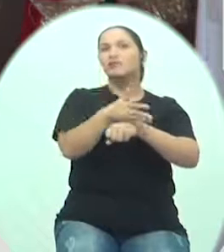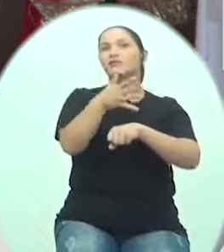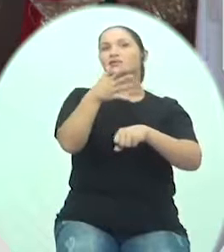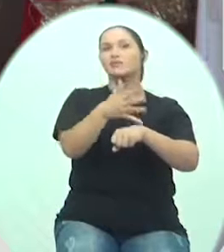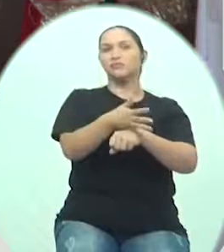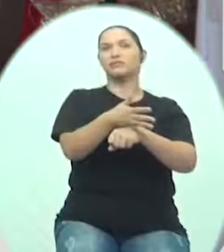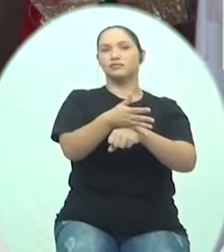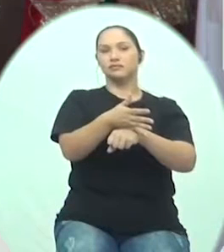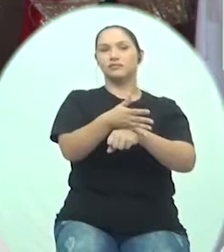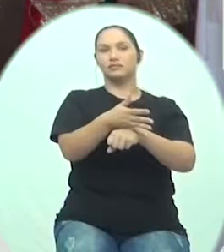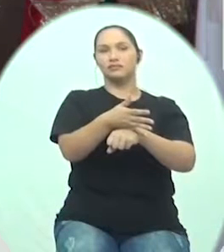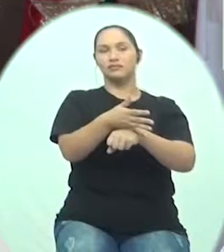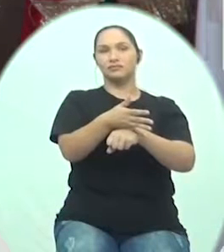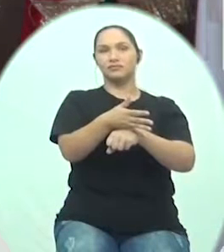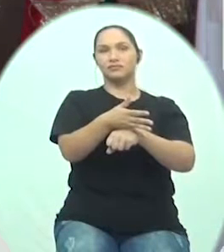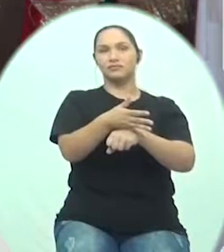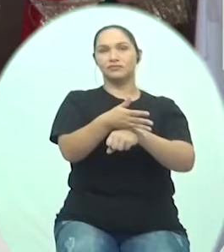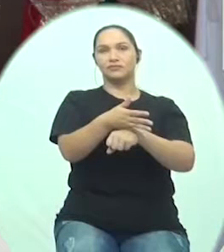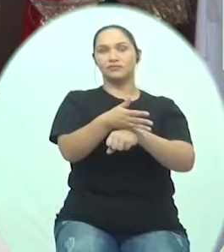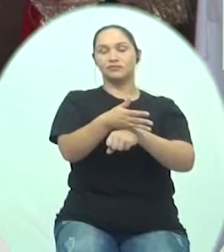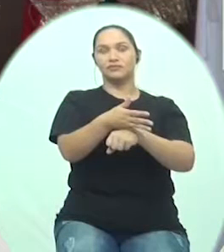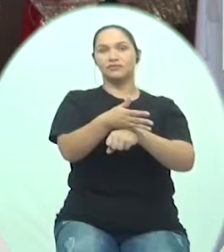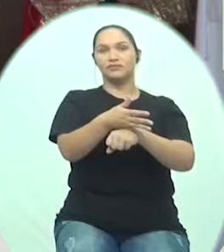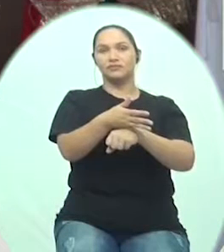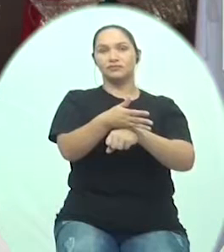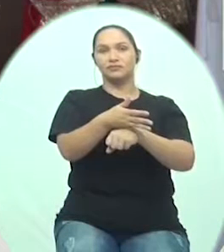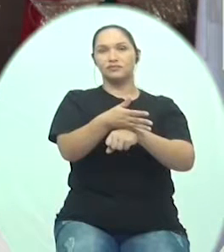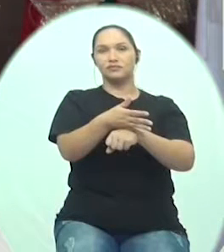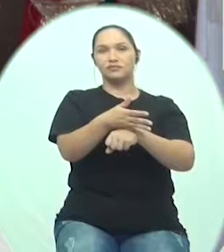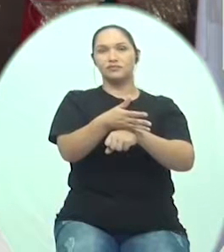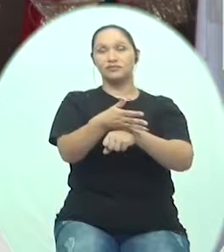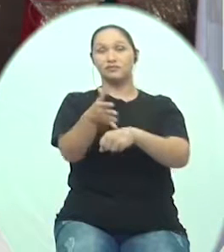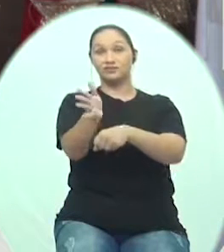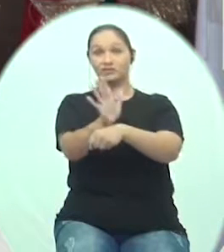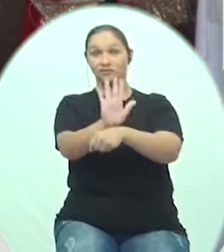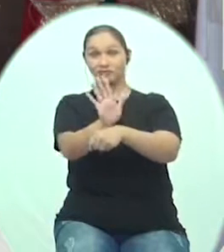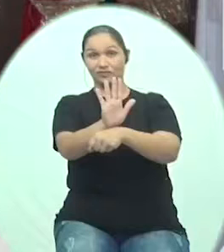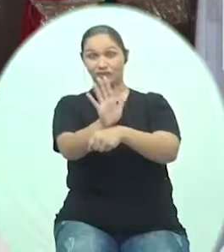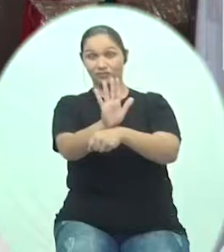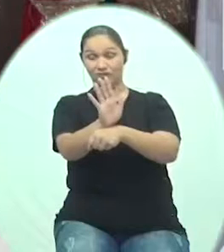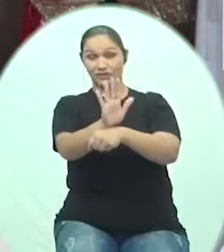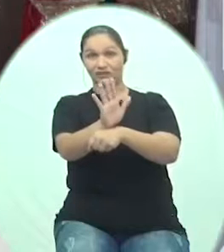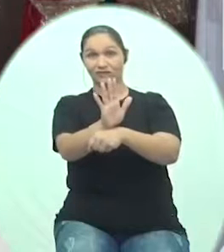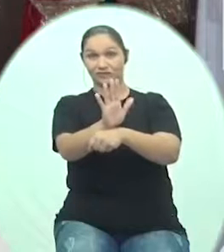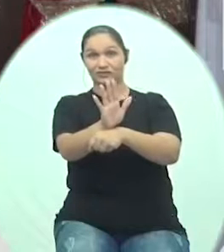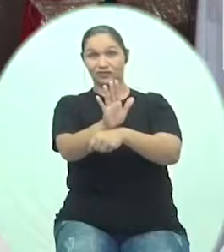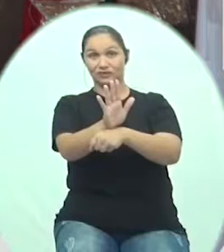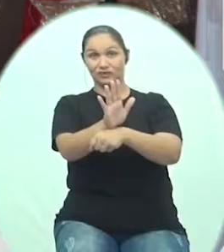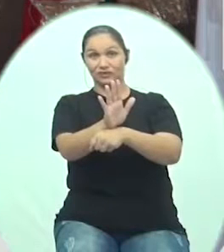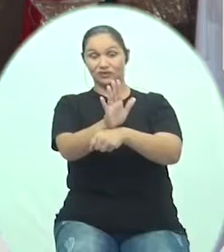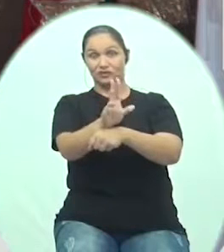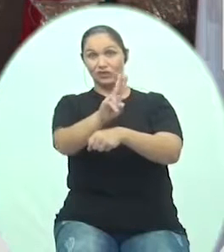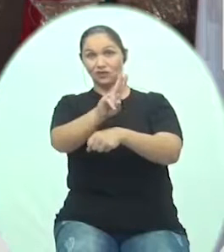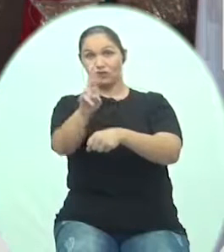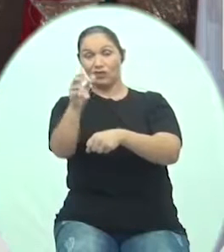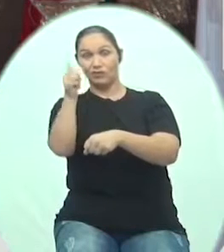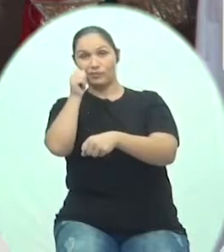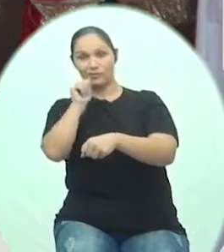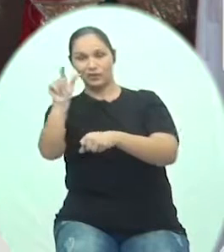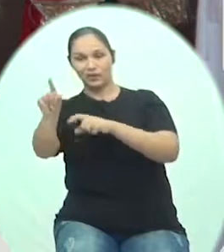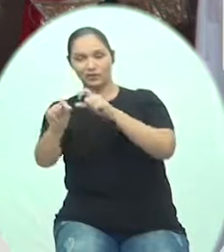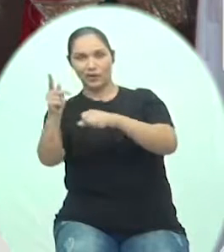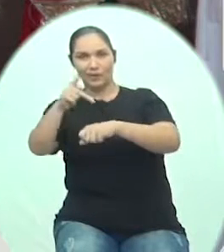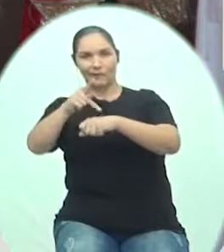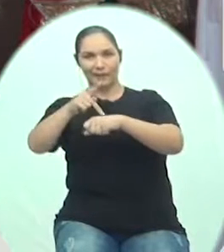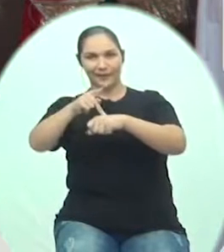carvão produzidos pelos idealizadores aqui estão eles né o Marcelo zapelini o Sander